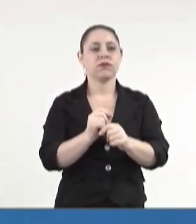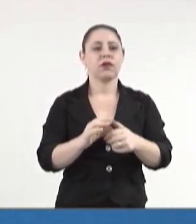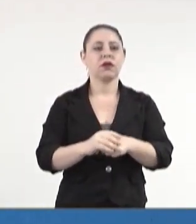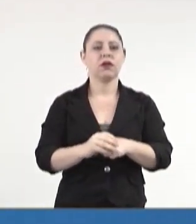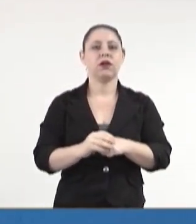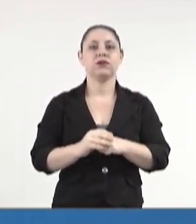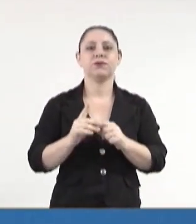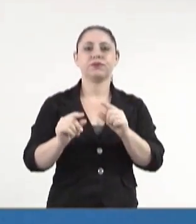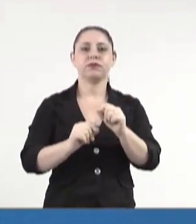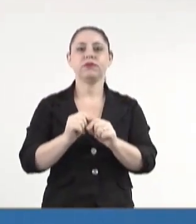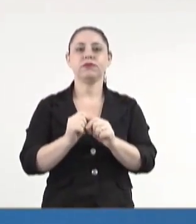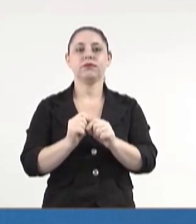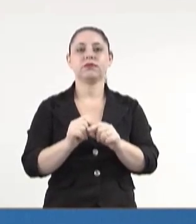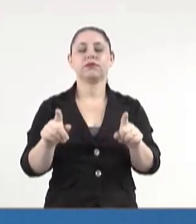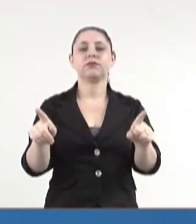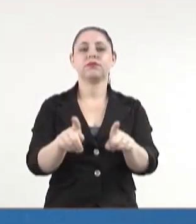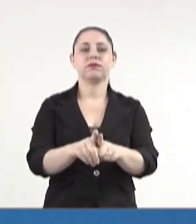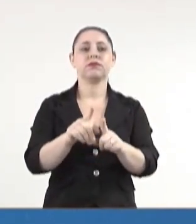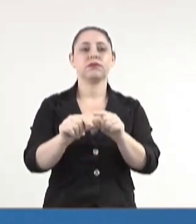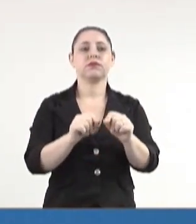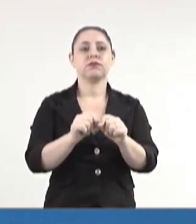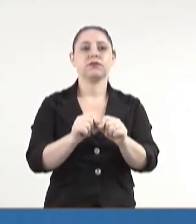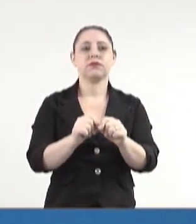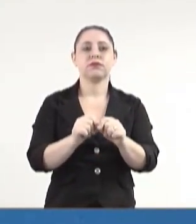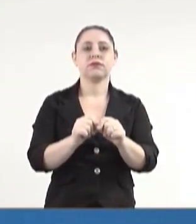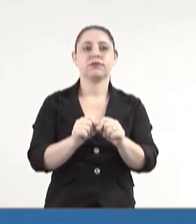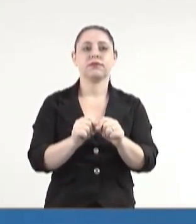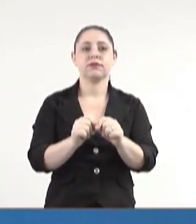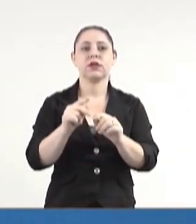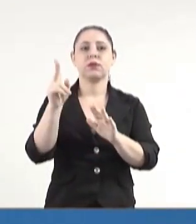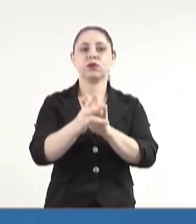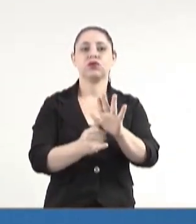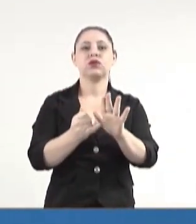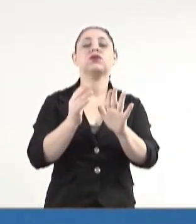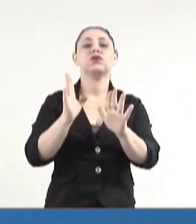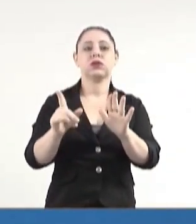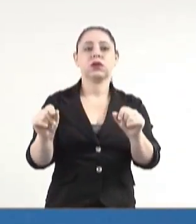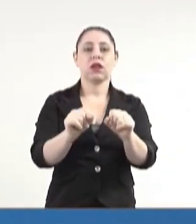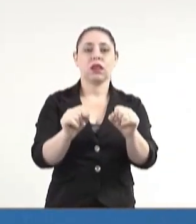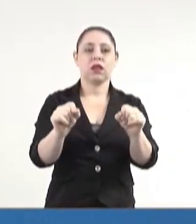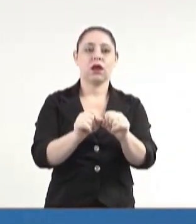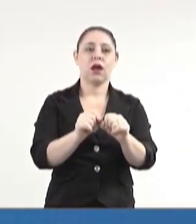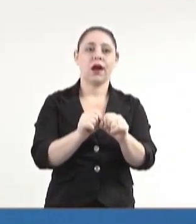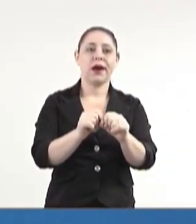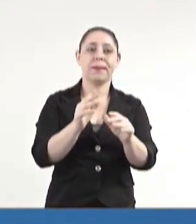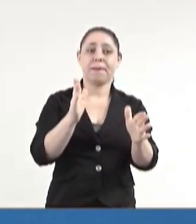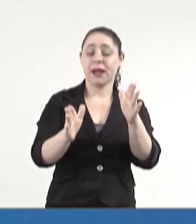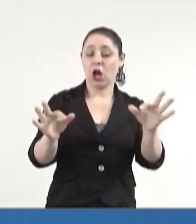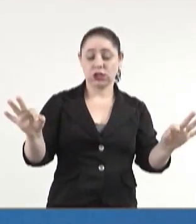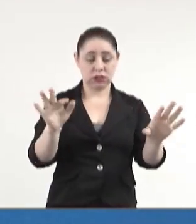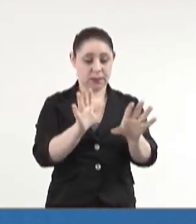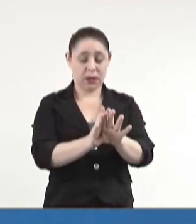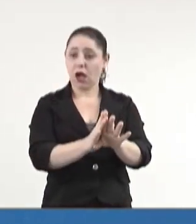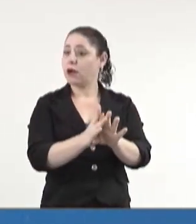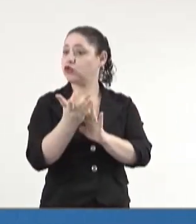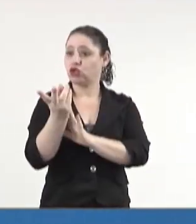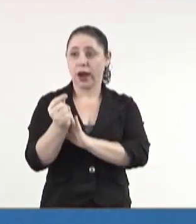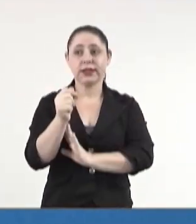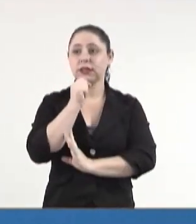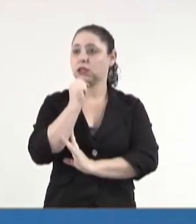atendendo demandas de organizações culturais a todo momento questionando por que o recurso não chegou. E a gente já teve projetos que